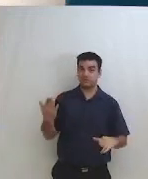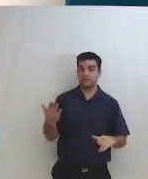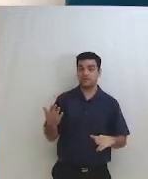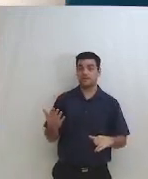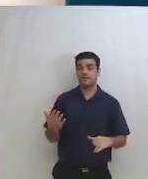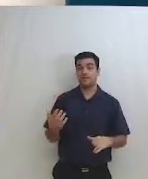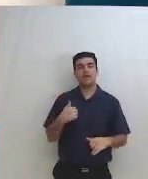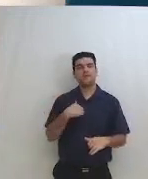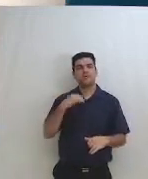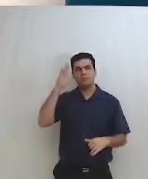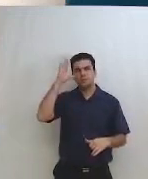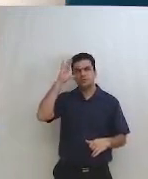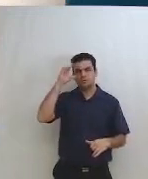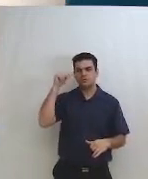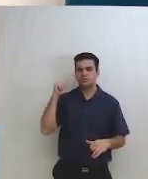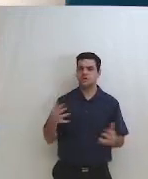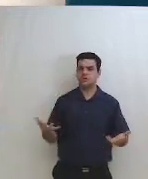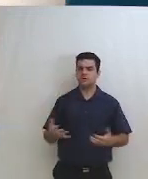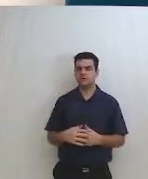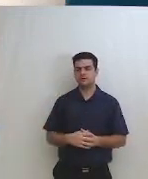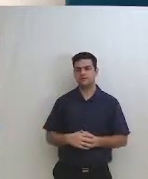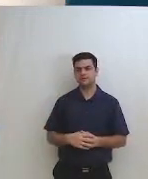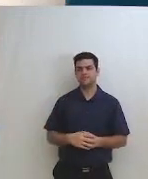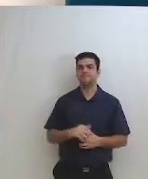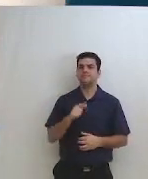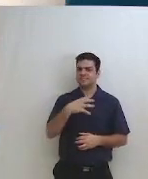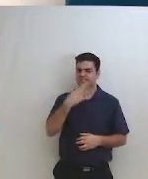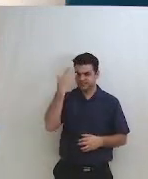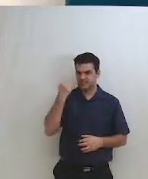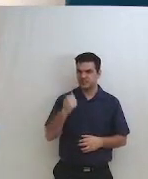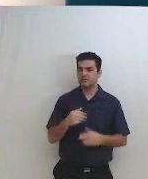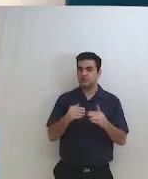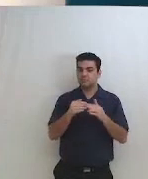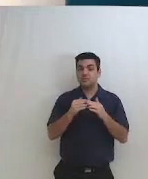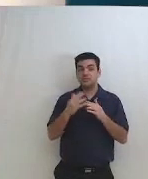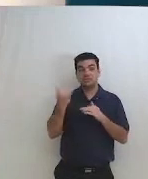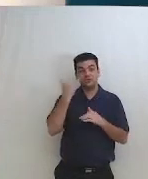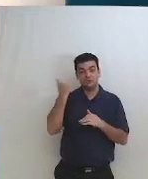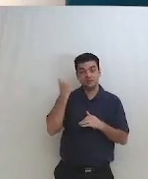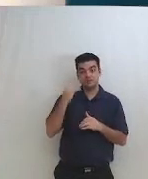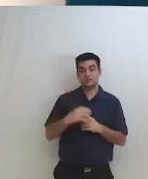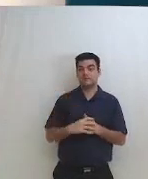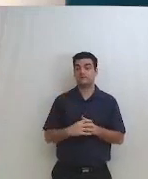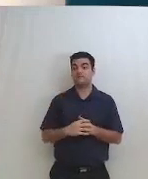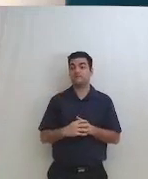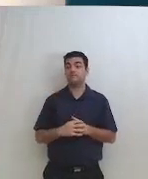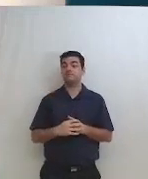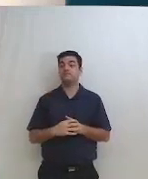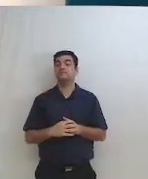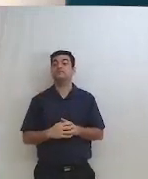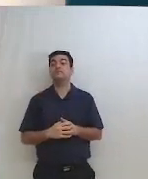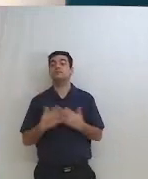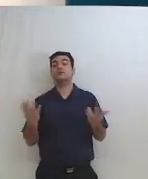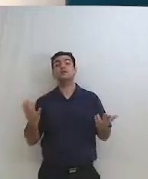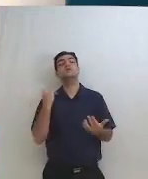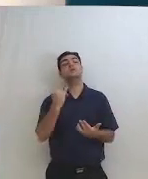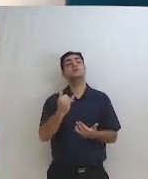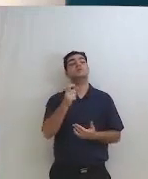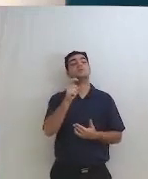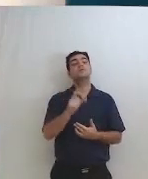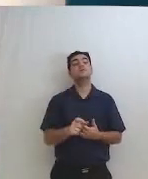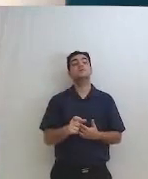atenção. Vossa Excelência determinou no seu pedido de informações que dissesse ao senhor. O senhor não pede, o